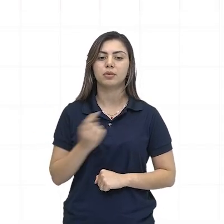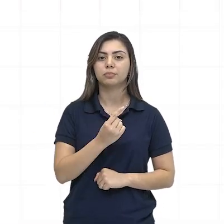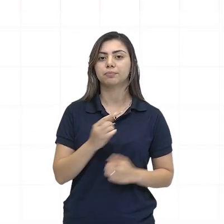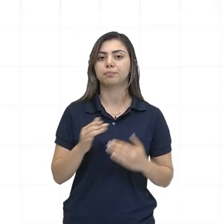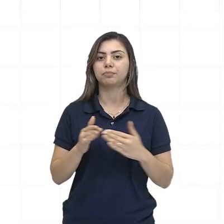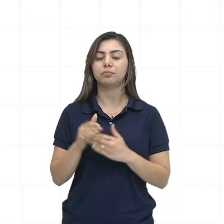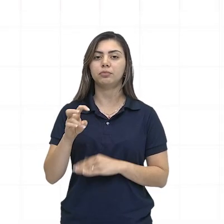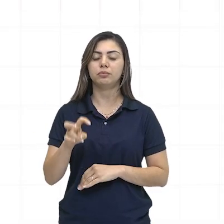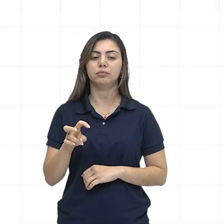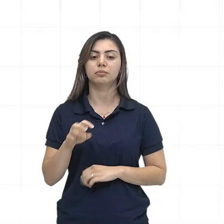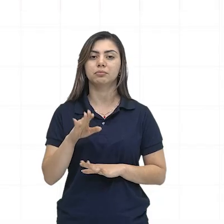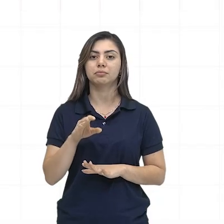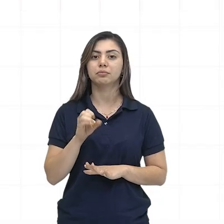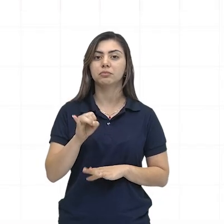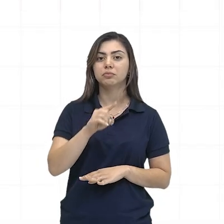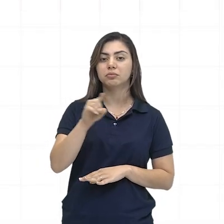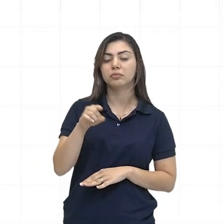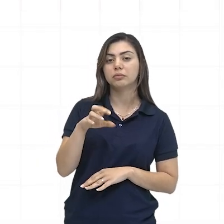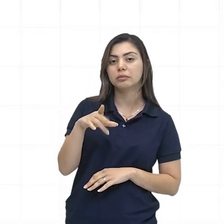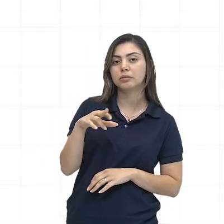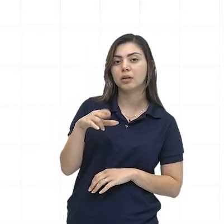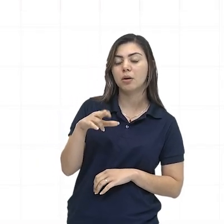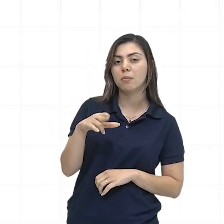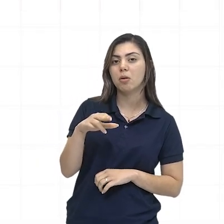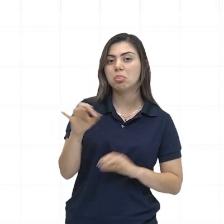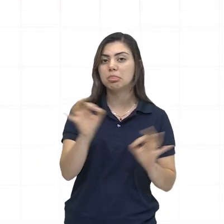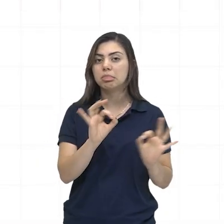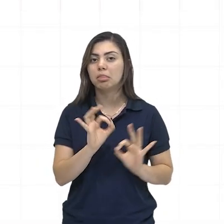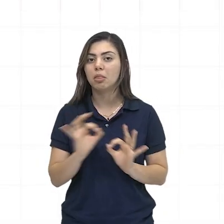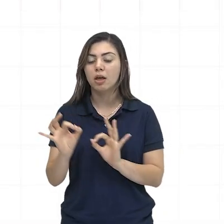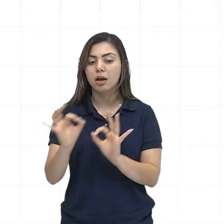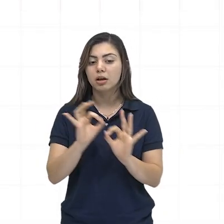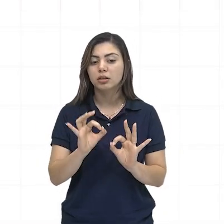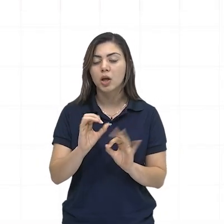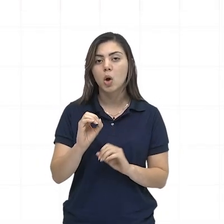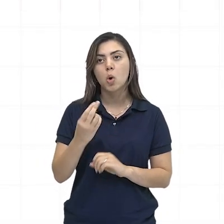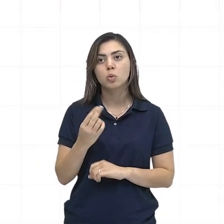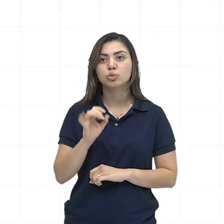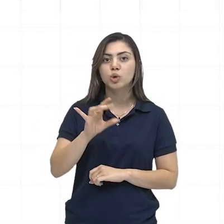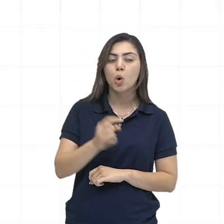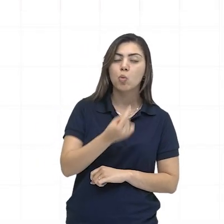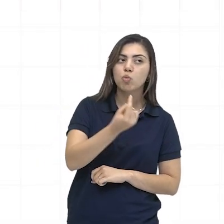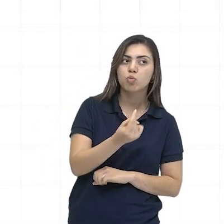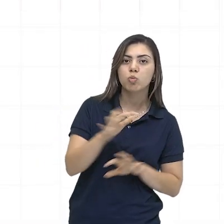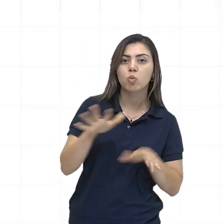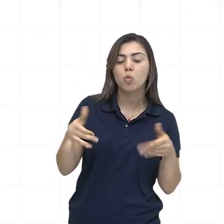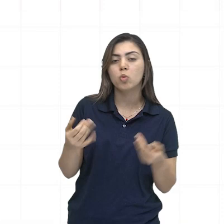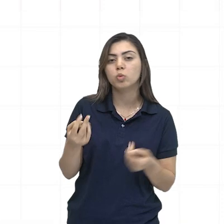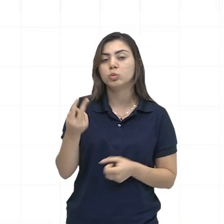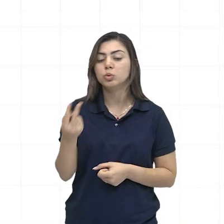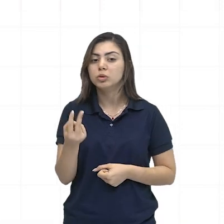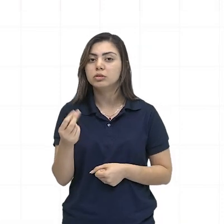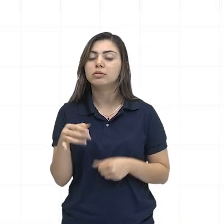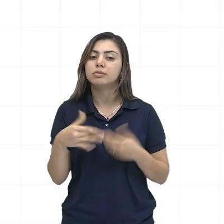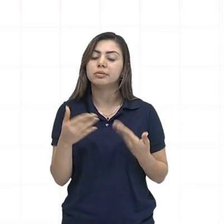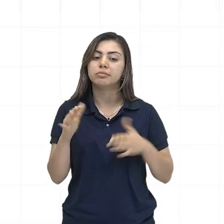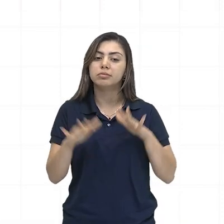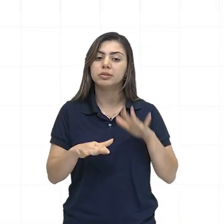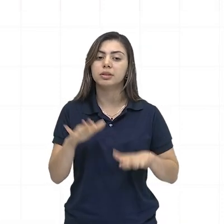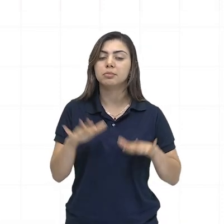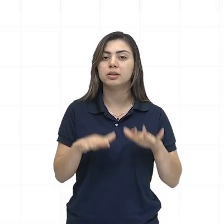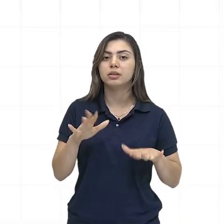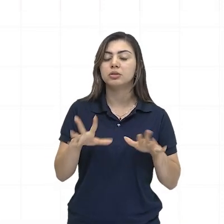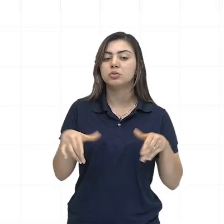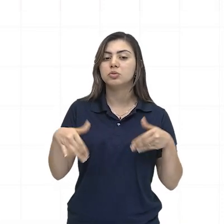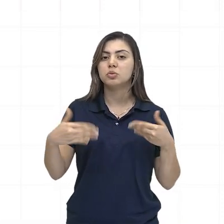5. De repente você não tem nenhum irmão, ou você, né, só tem um irmão, 2 irmãos. Então, dependendo da quantidade, o eixo